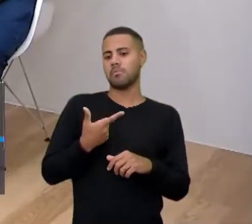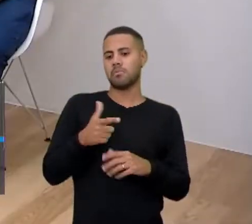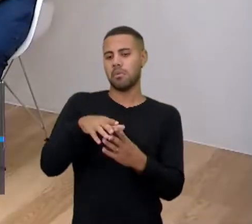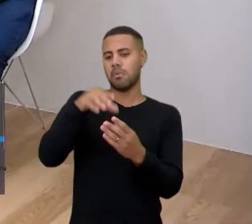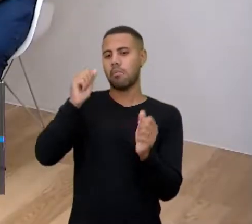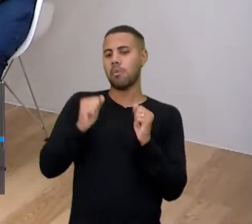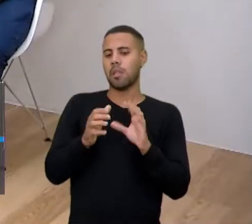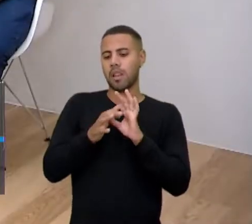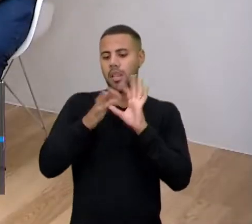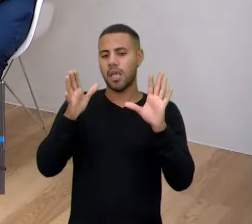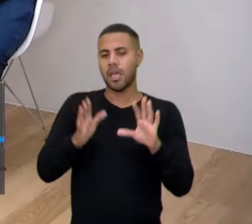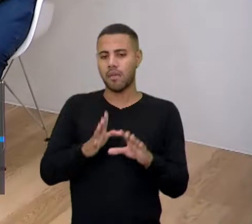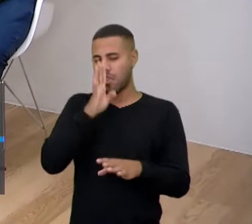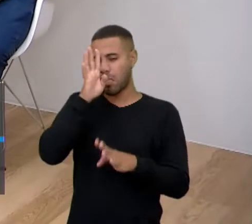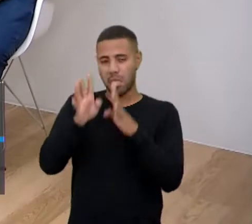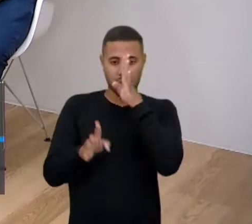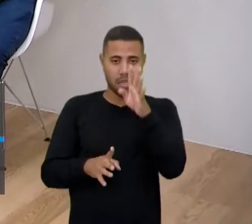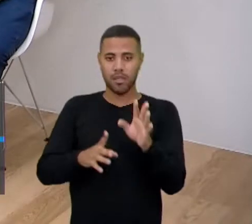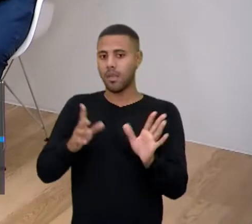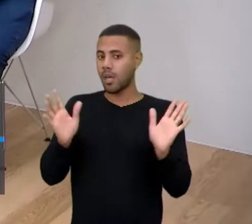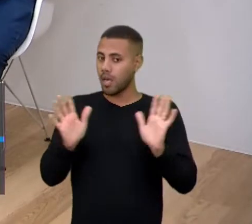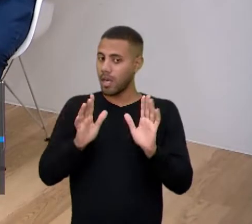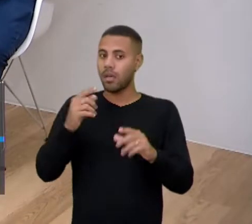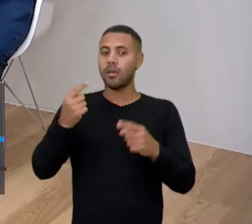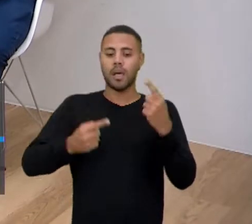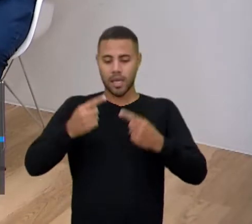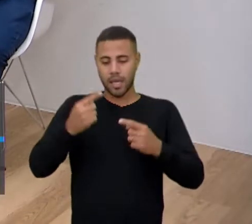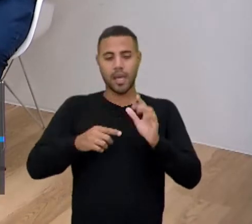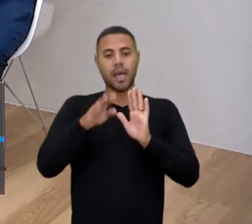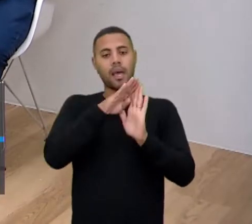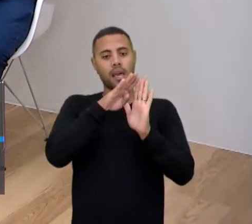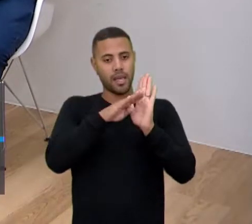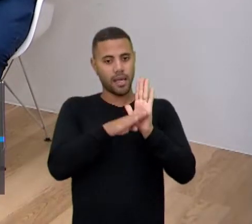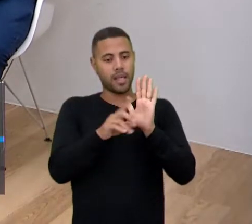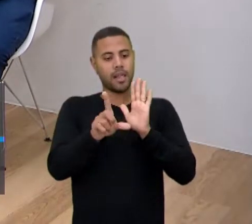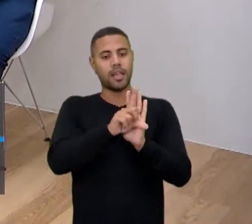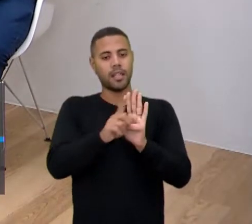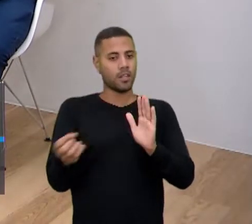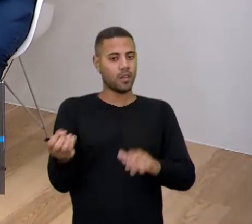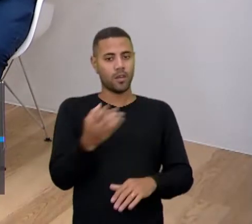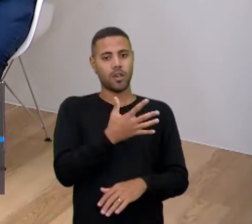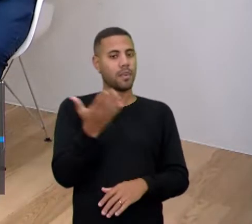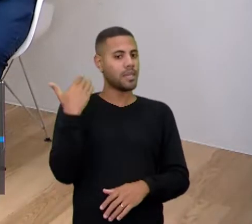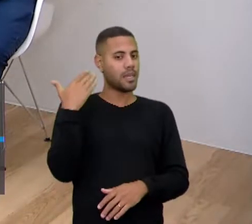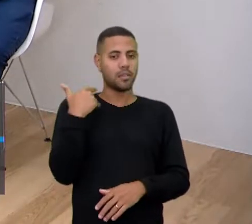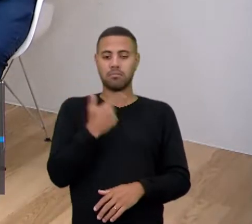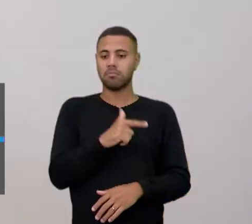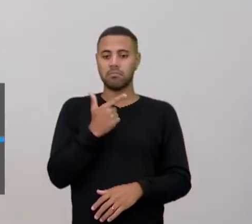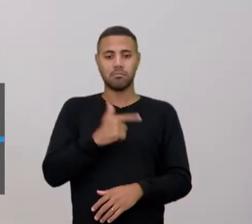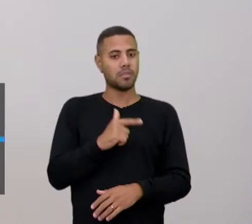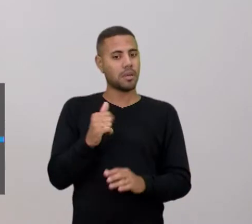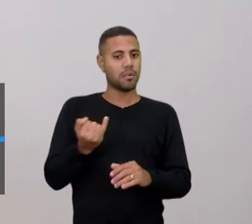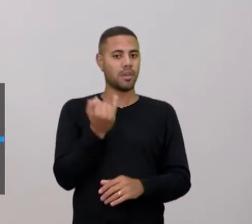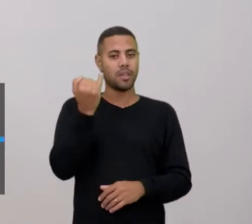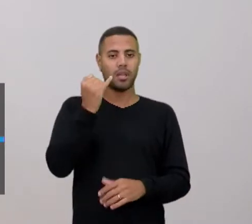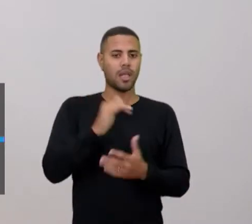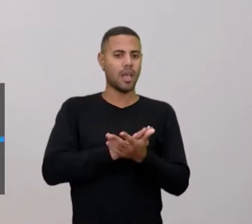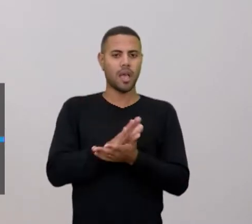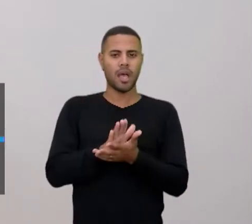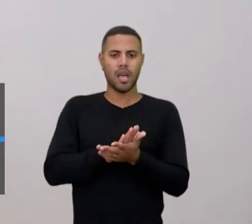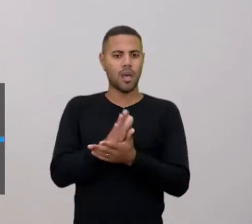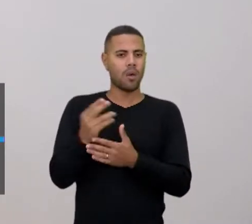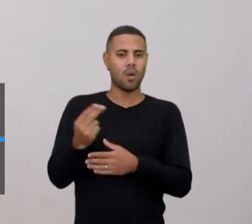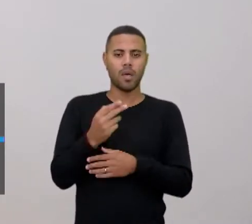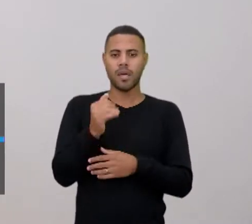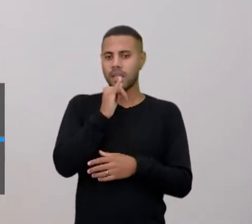tudo, né? Inclusive tem políticas, né? As políticas criando leis e coisas que no passado não eram necessárias, não tinha mais, por